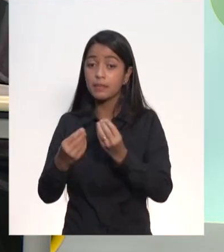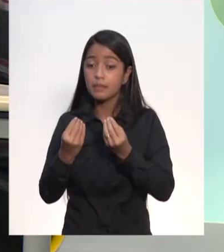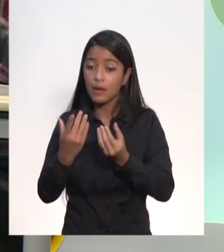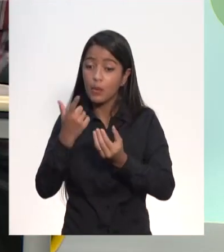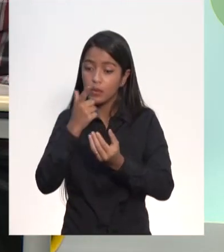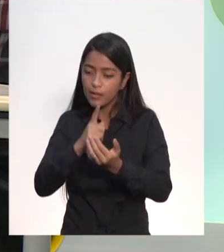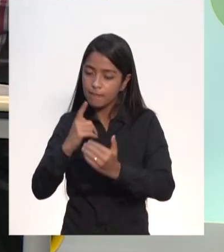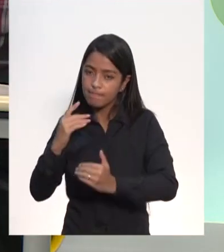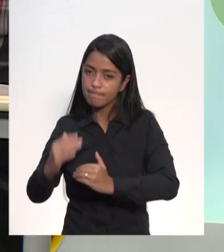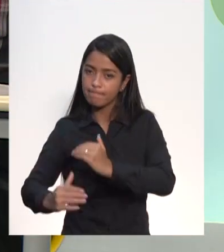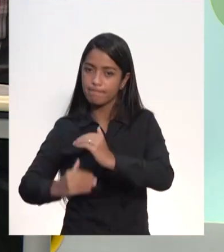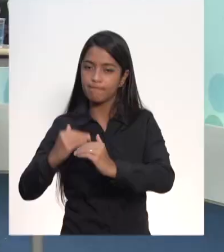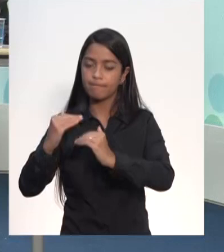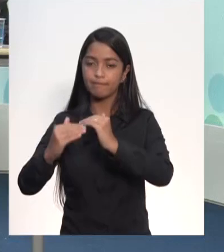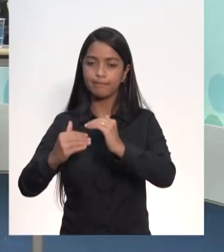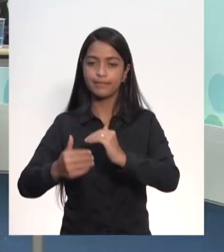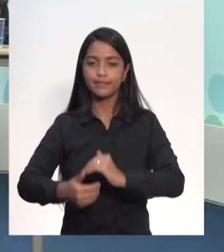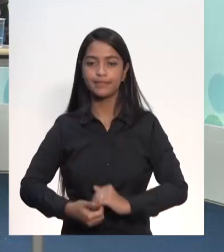desenvolvida.